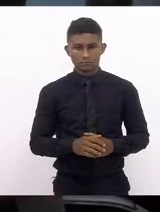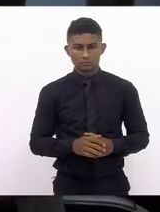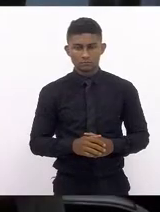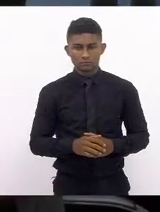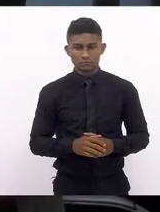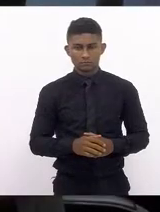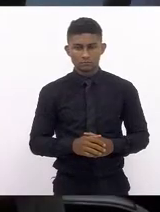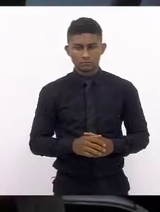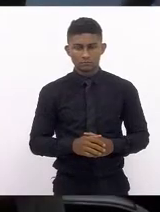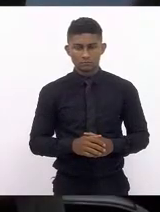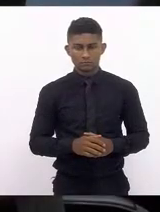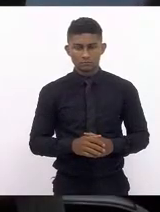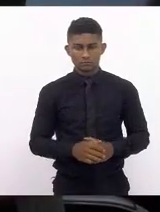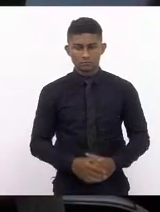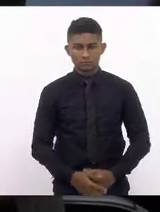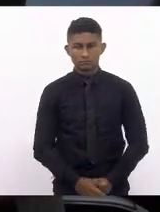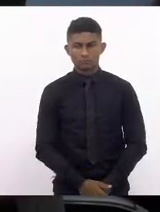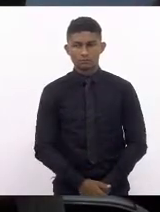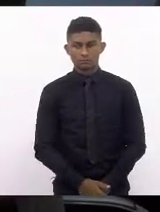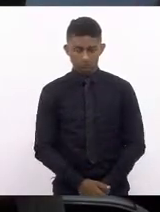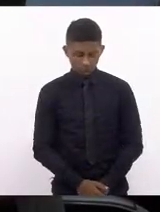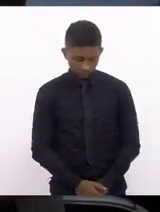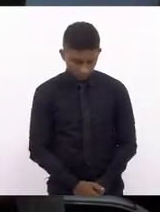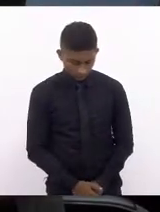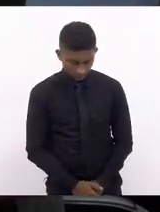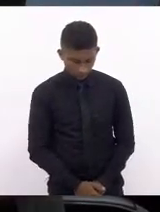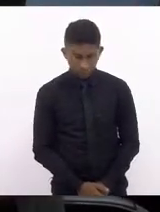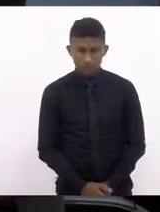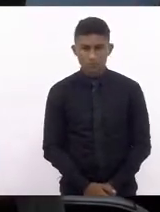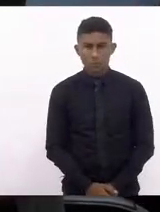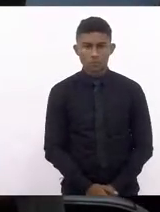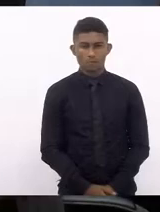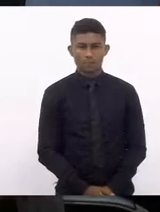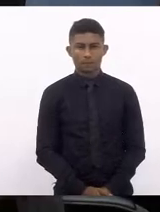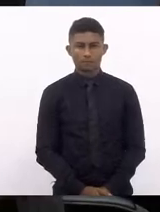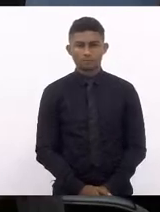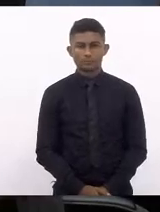E aí E aí